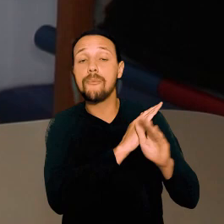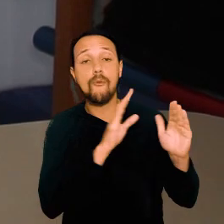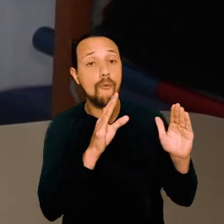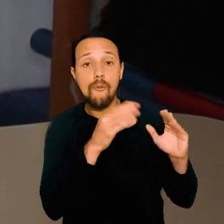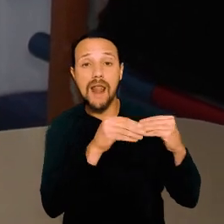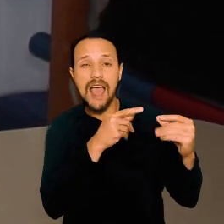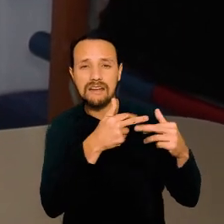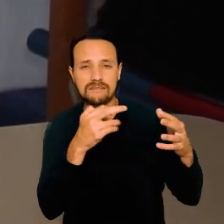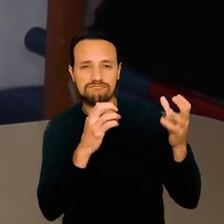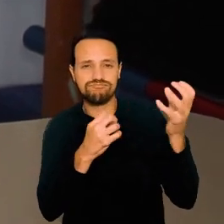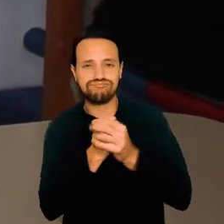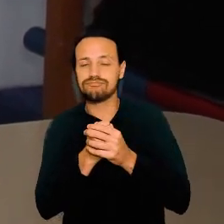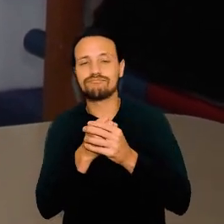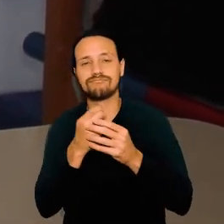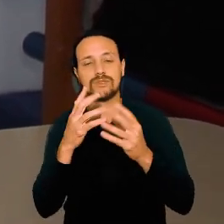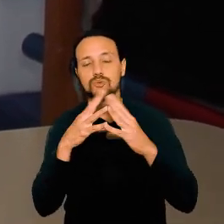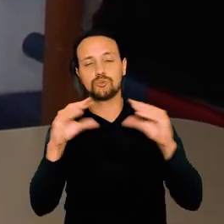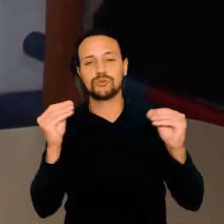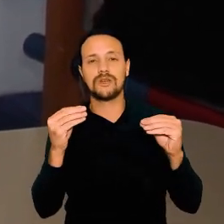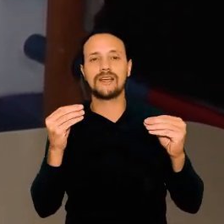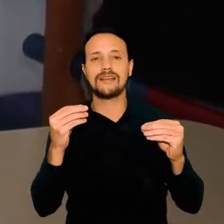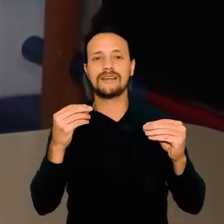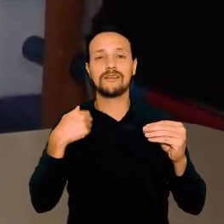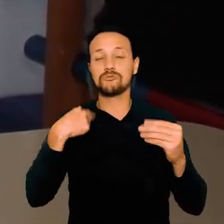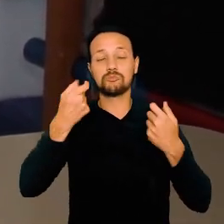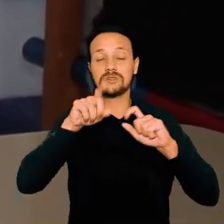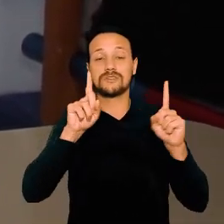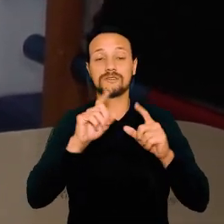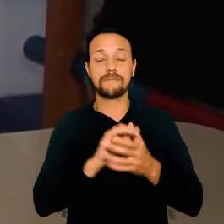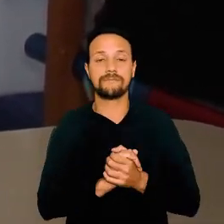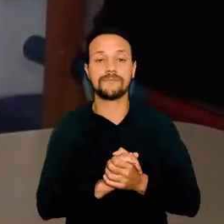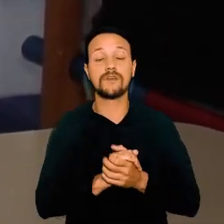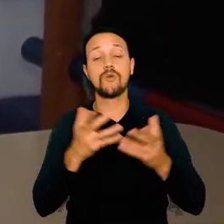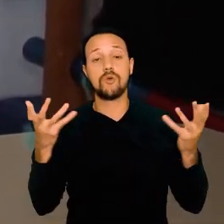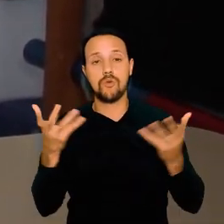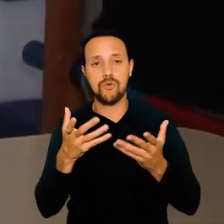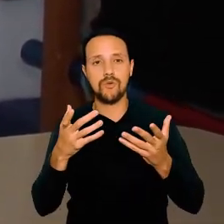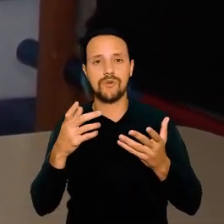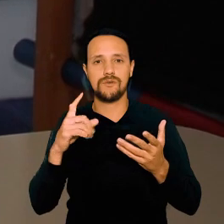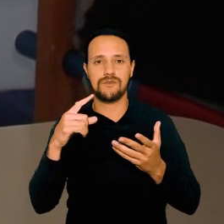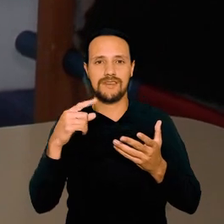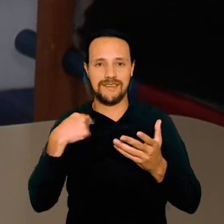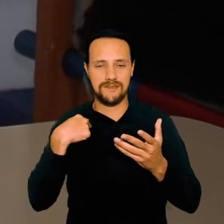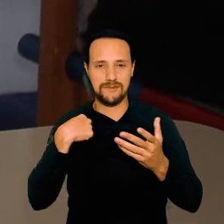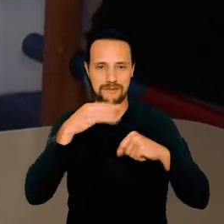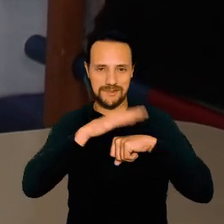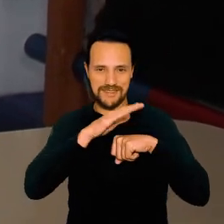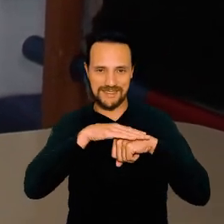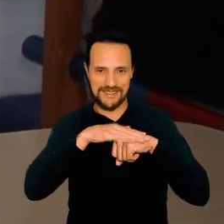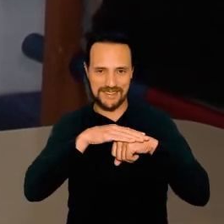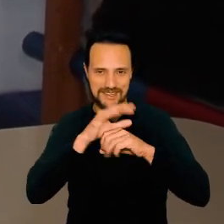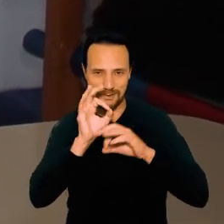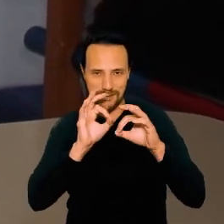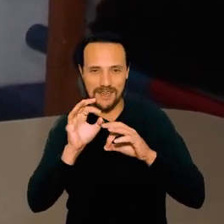E fui muito bem recebida e fui muito acolhida para